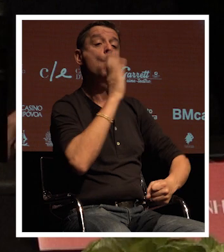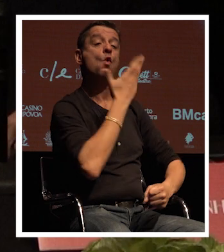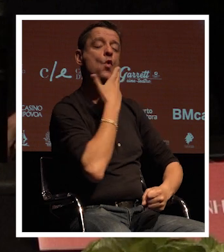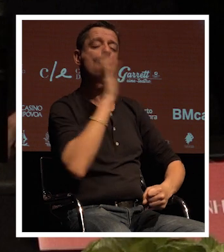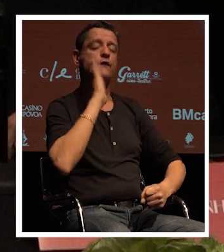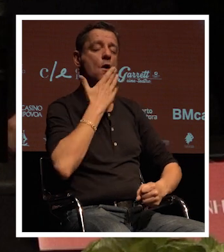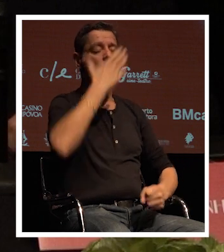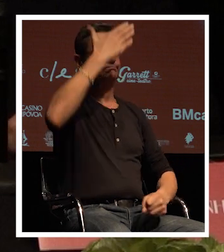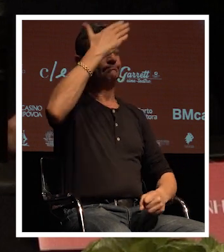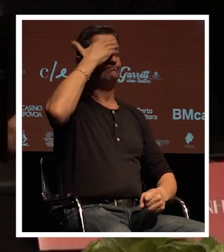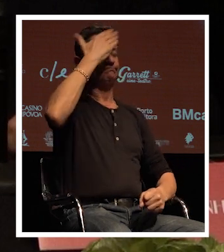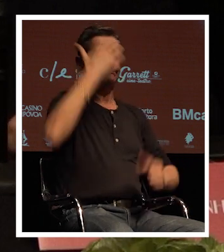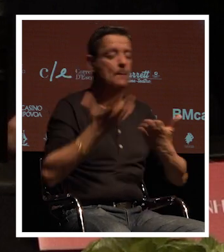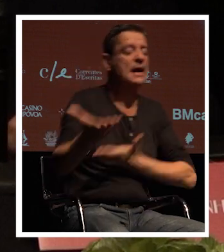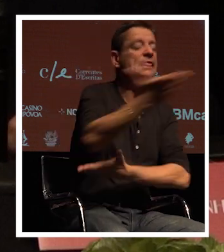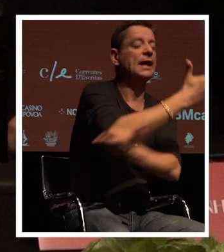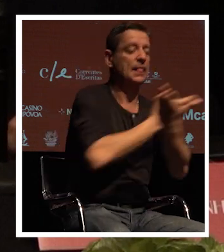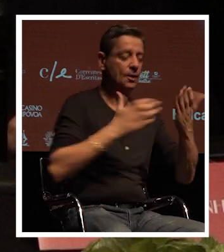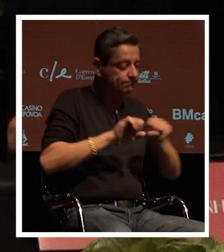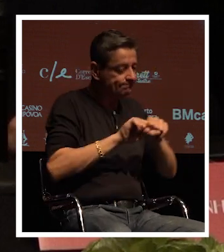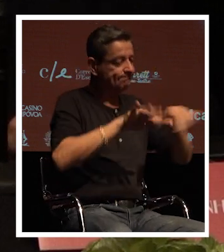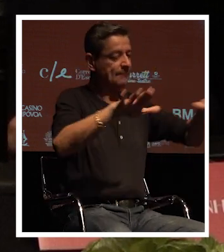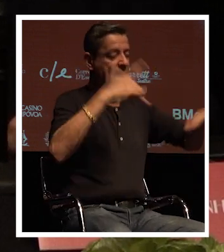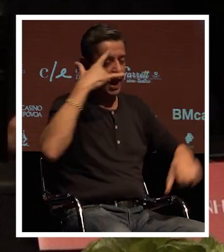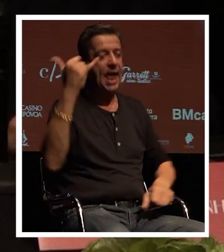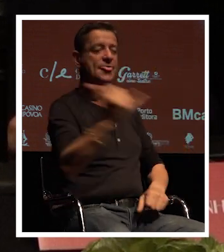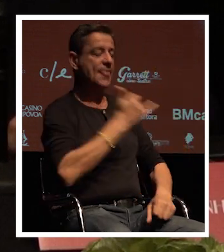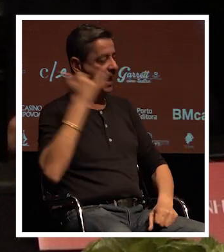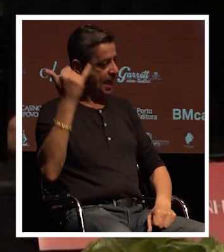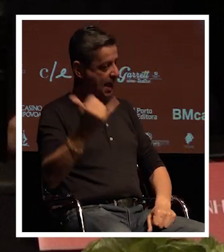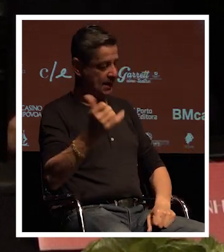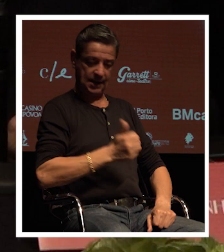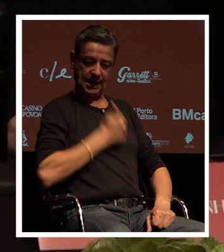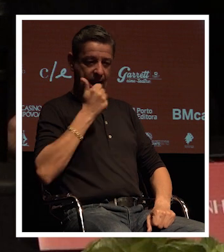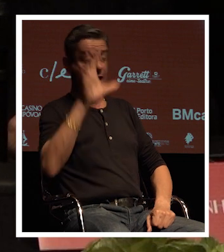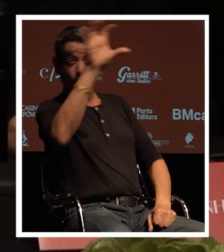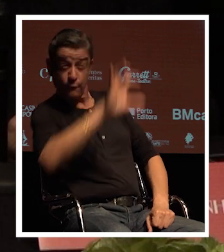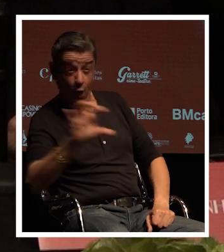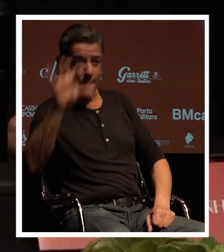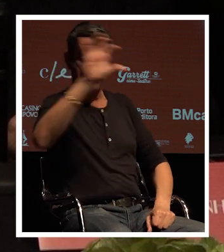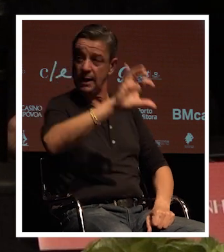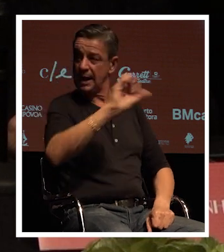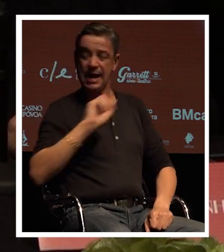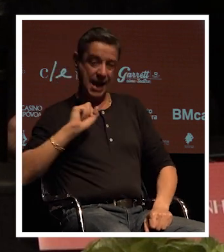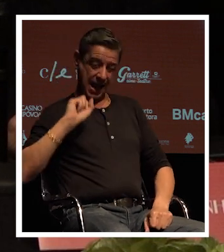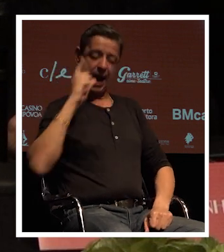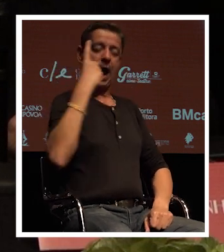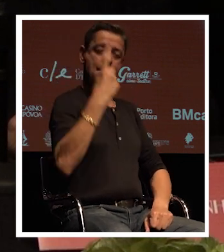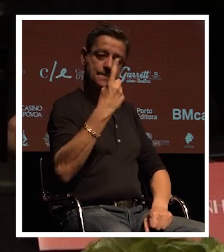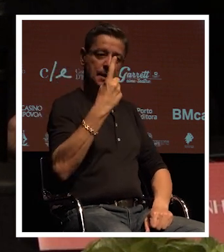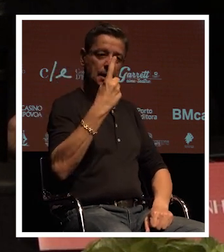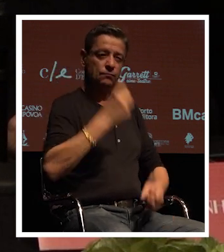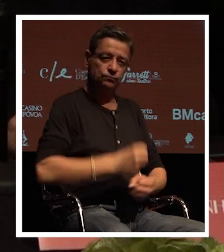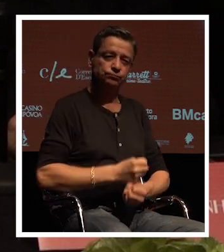de mentes que o partilham a ideia ganha forma e manifesta-se em matéria rapidamente quando